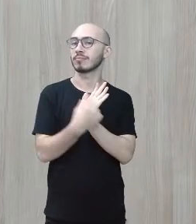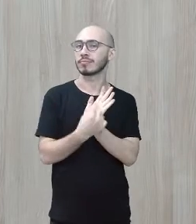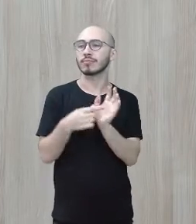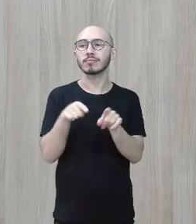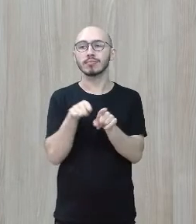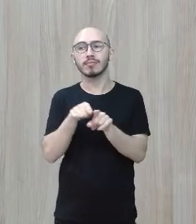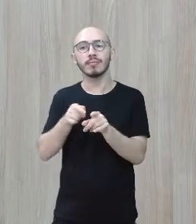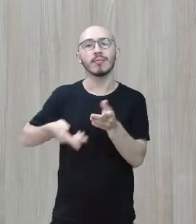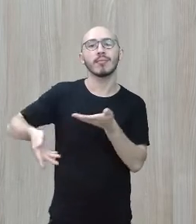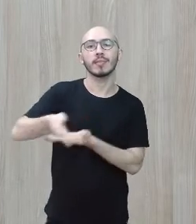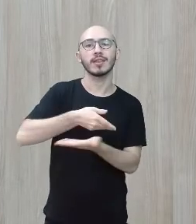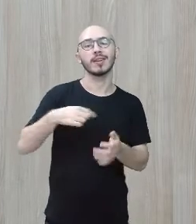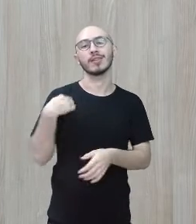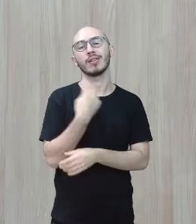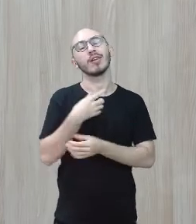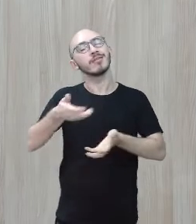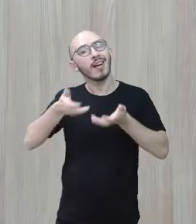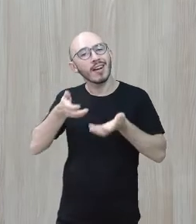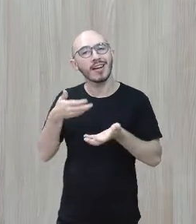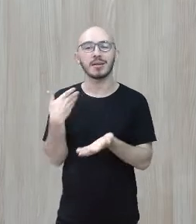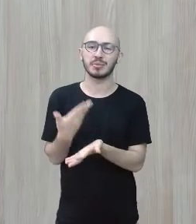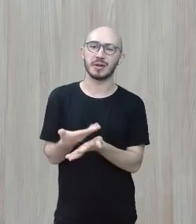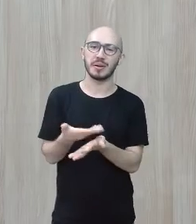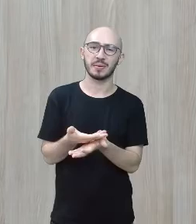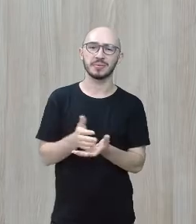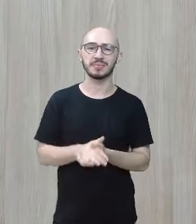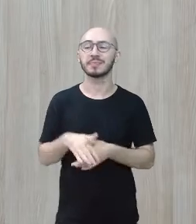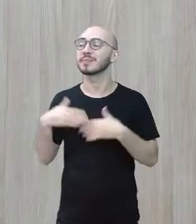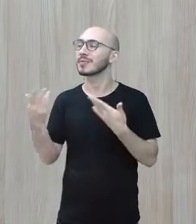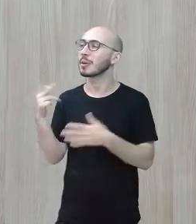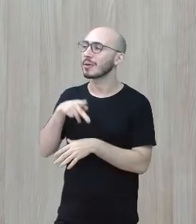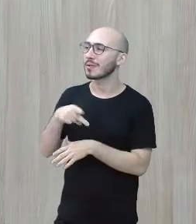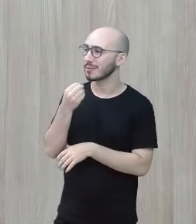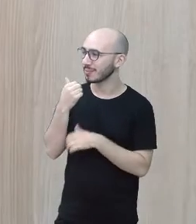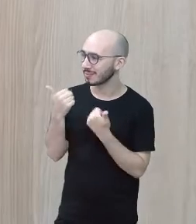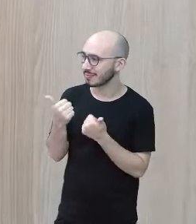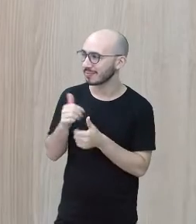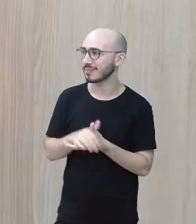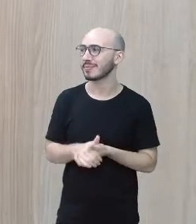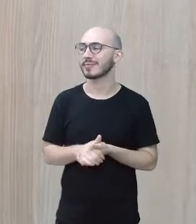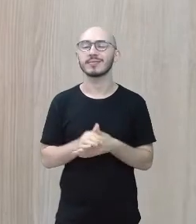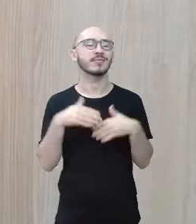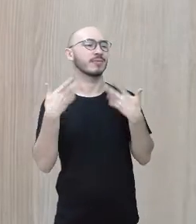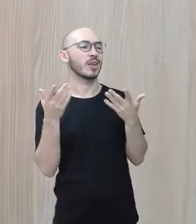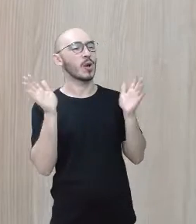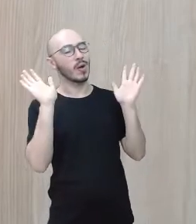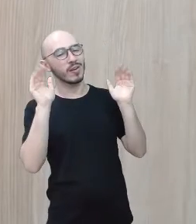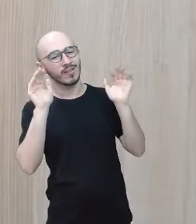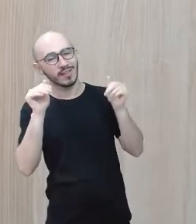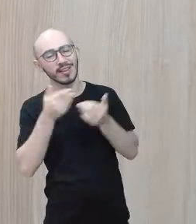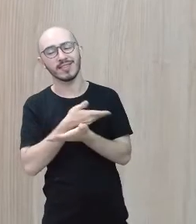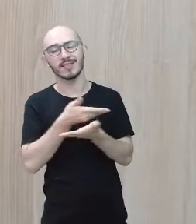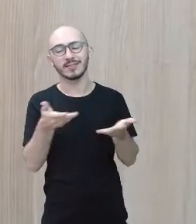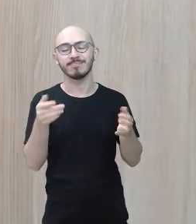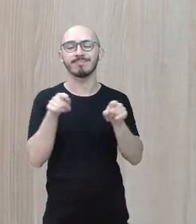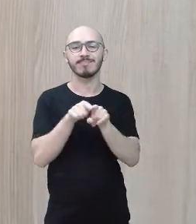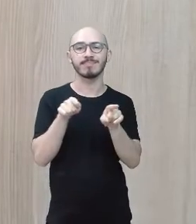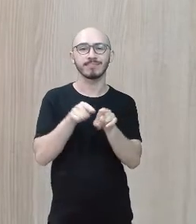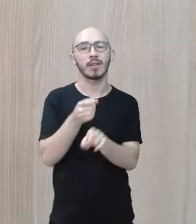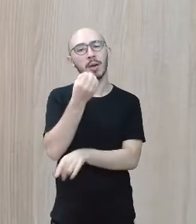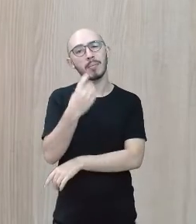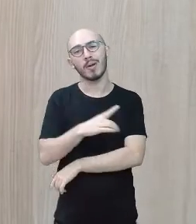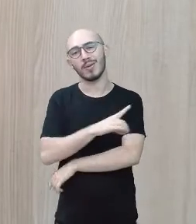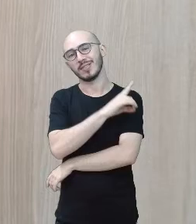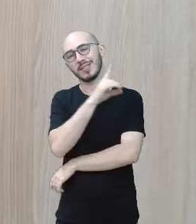interação que a gente deseja aqui na nossa aula, tá certo? E aí, professor, tudo bom? Olá, Briane, tudo bom? Bom